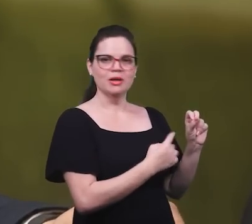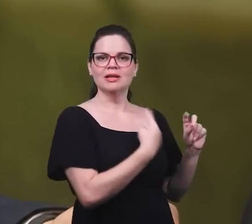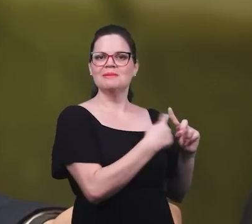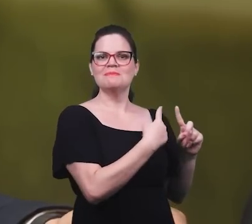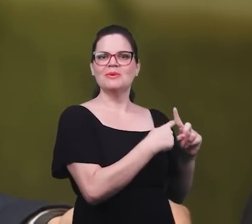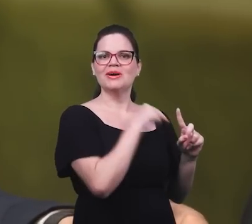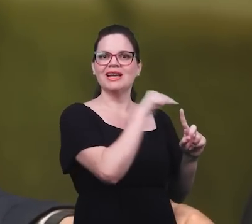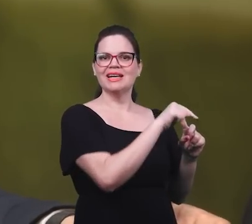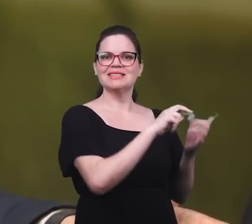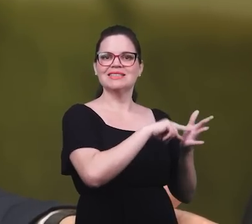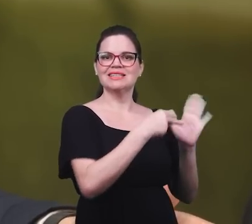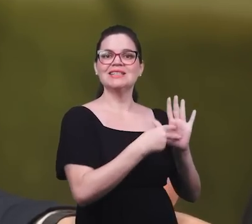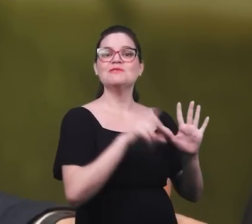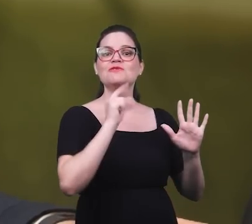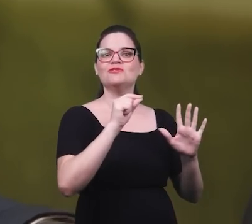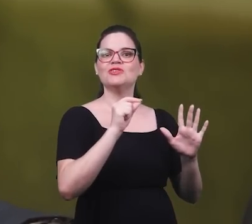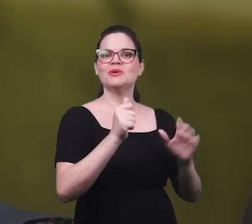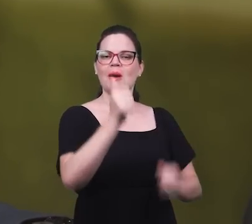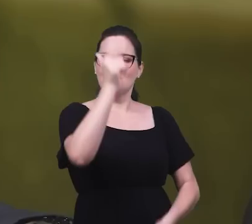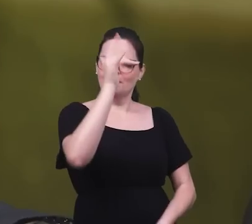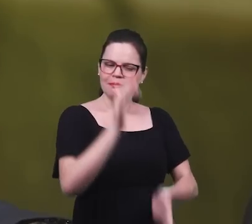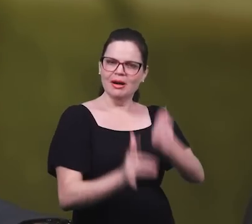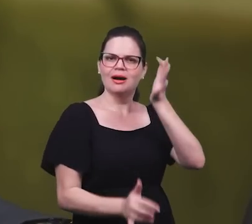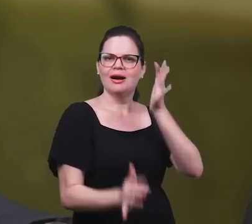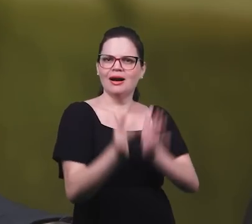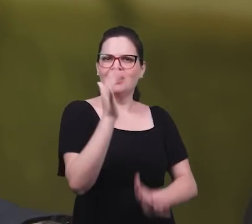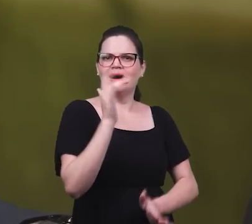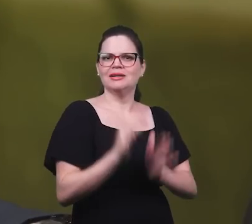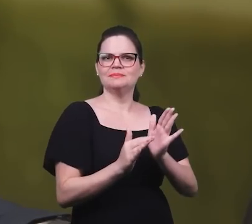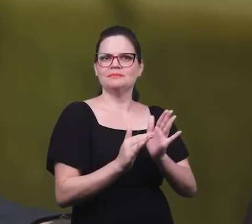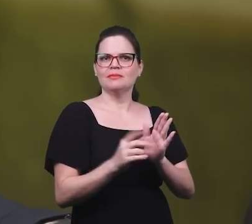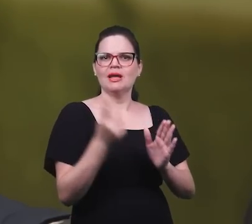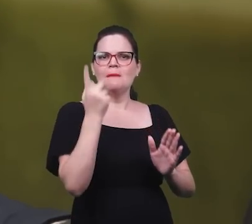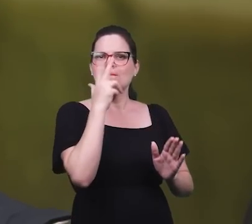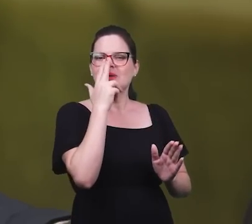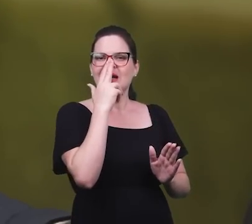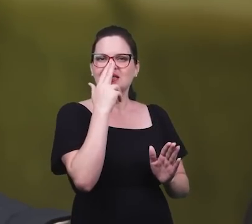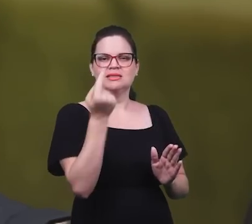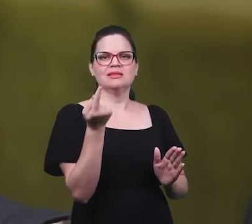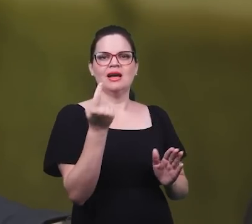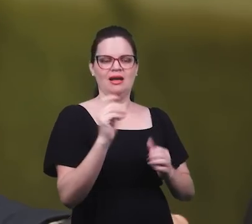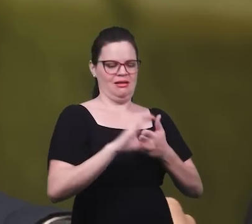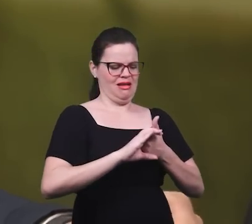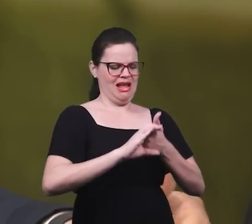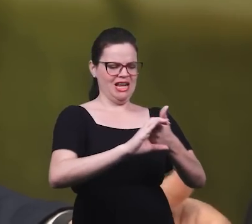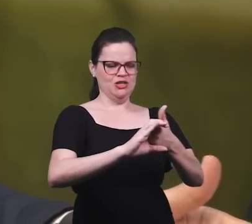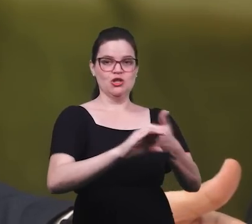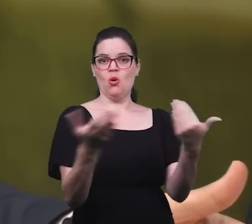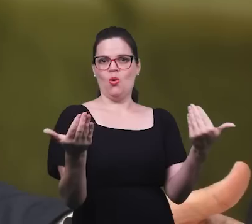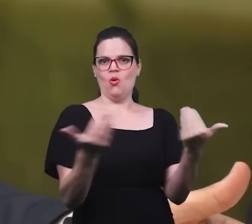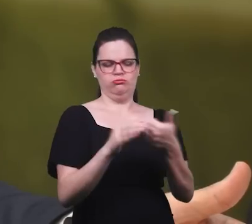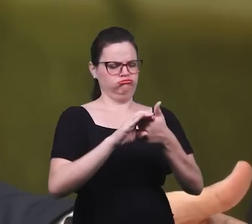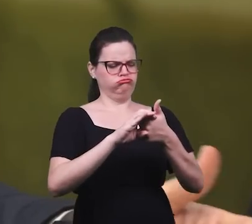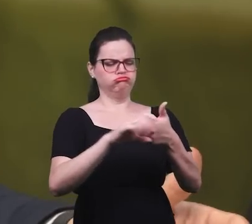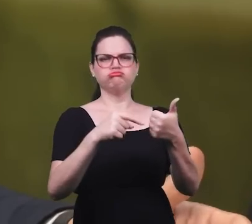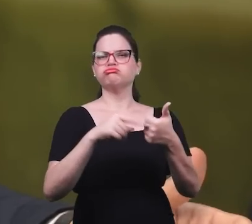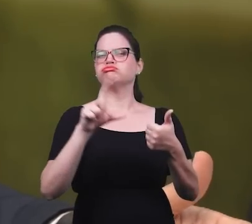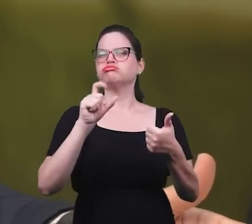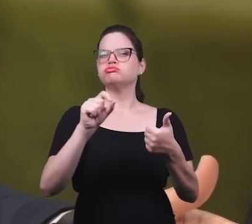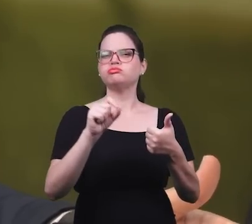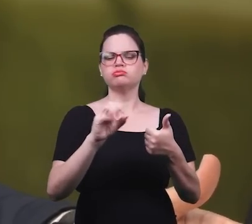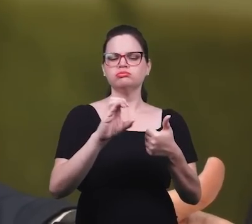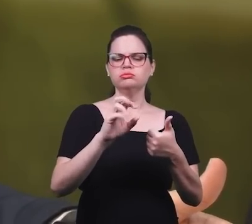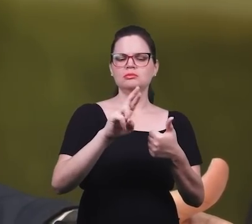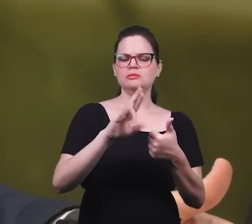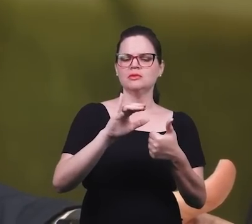afastou, ele abandonou o Pentecostes. Ele fica com o Pentecostes do passado, só o primeiro do passado como um ato histórico, mas a igreja fiel